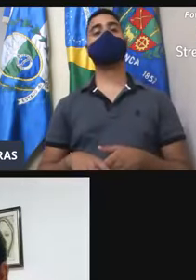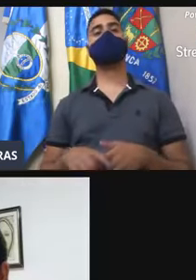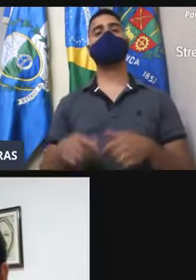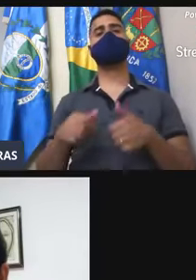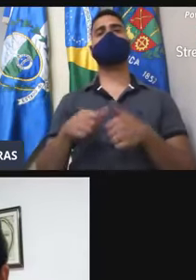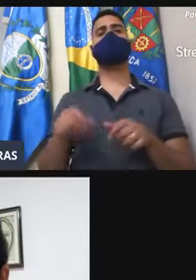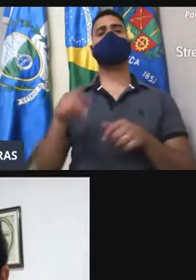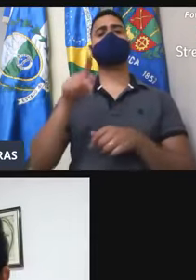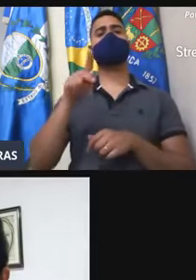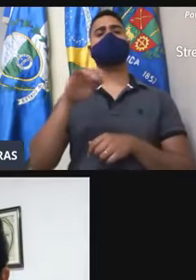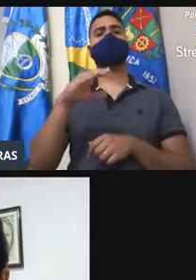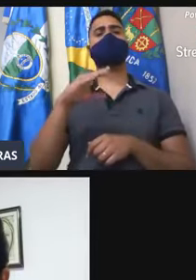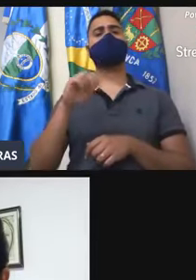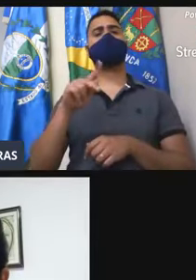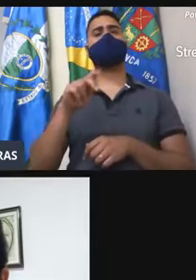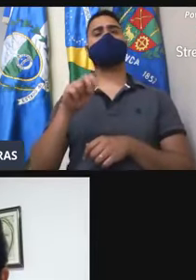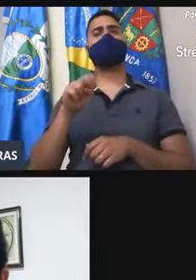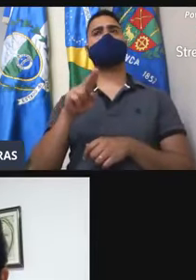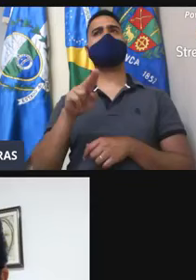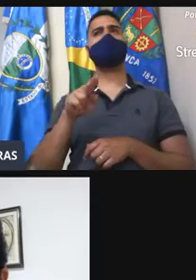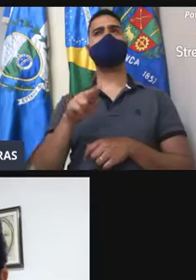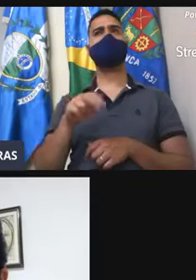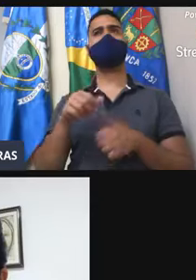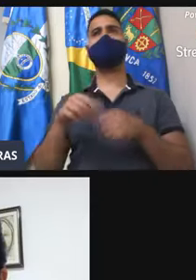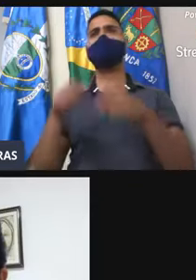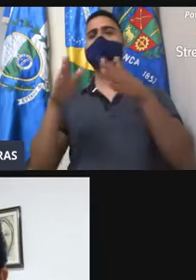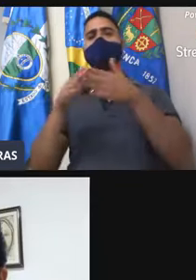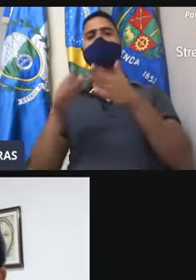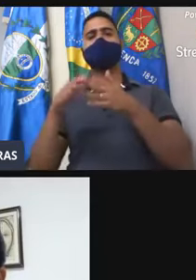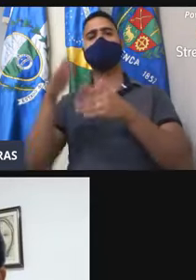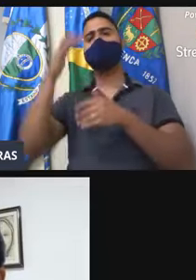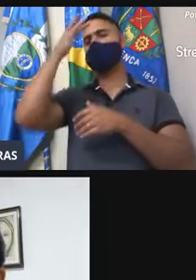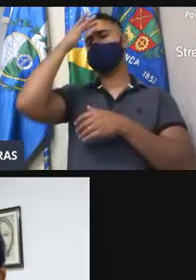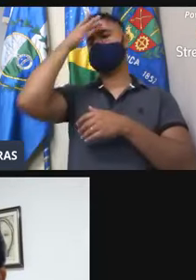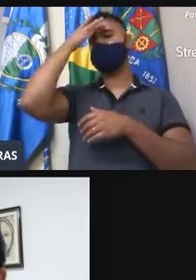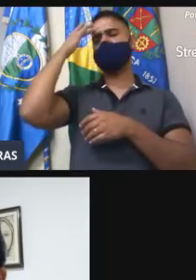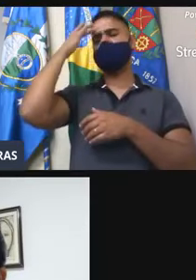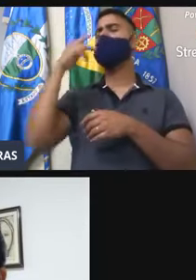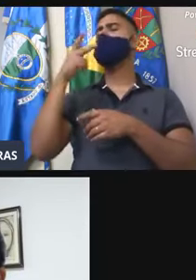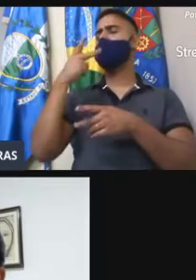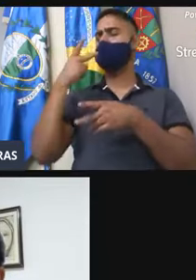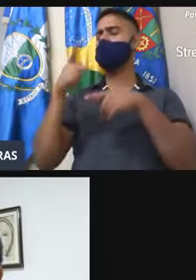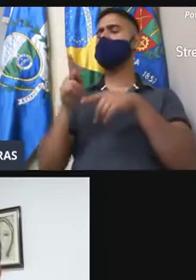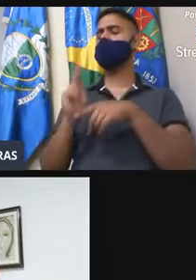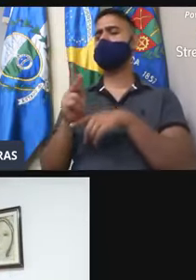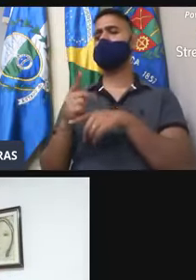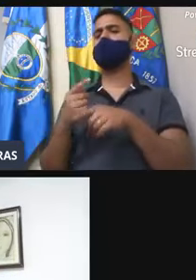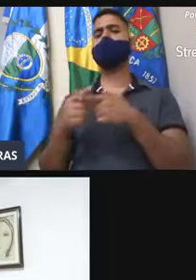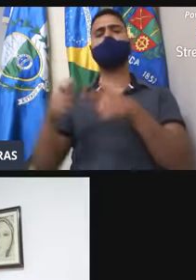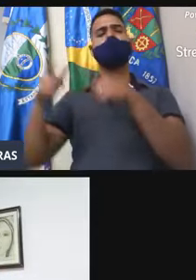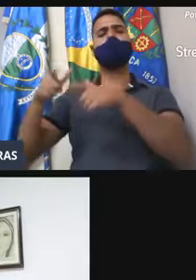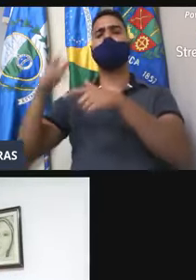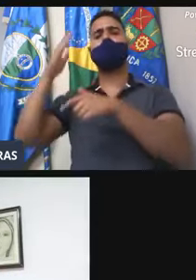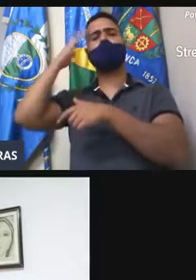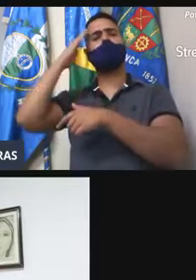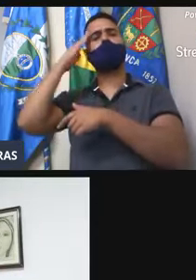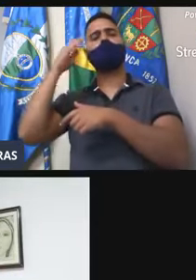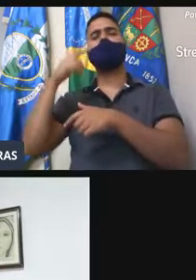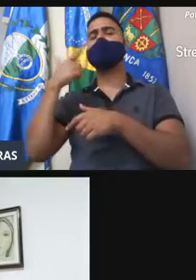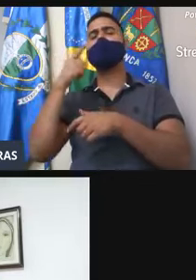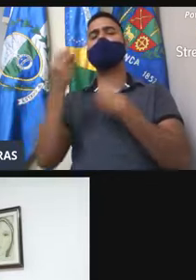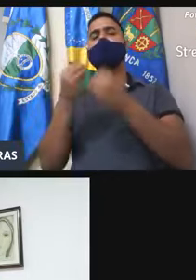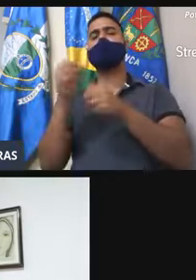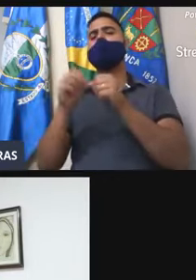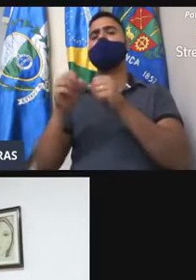do Pica-Pau, no bairro Dudu Lopes. Trata-se de pedido dos moradores da referida rua que me reclamando que não sabe a quem pertence o terreno, sem ter como